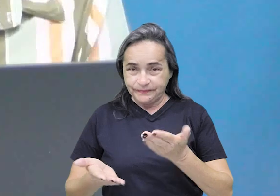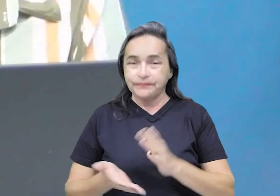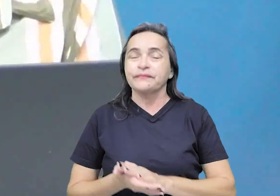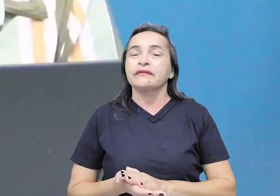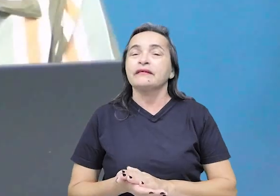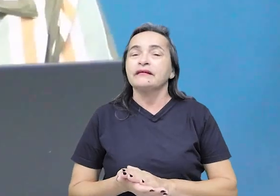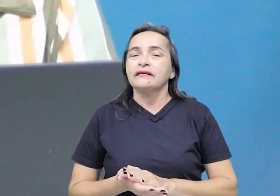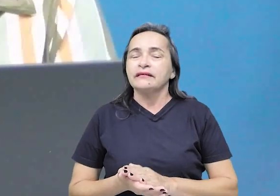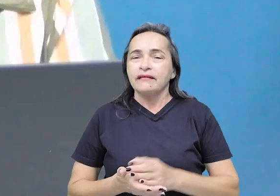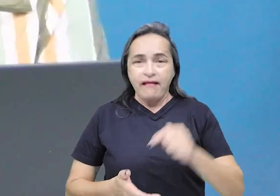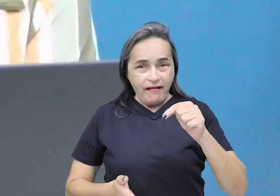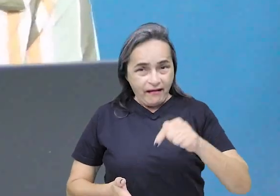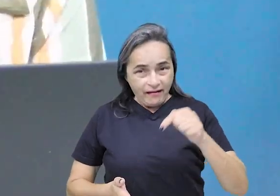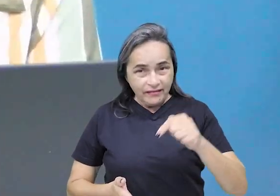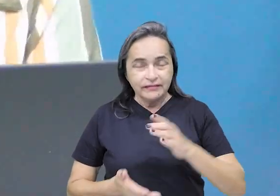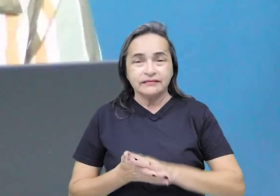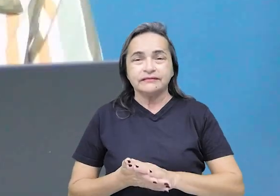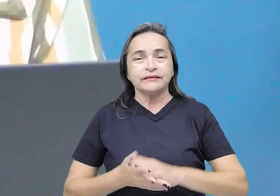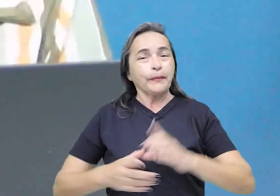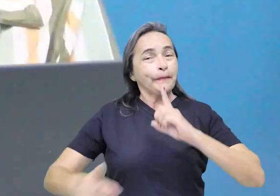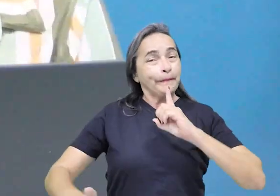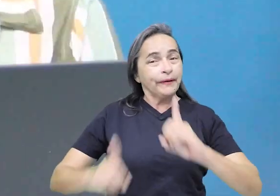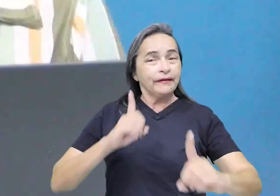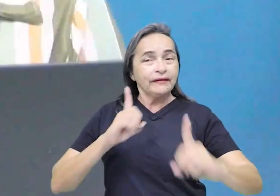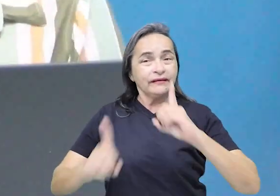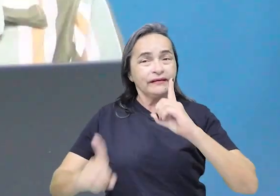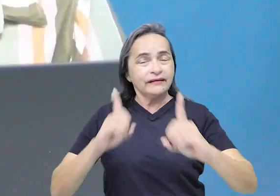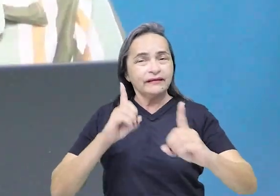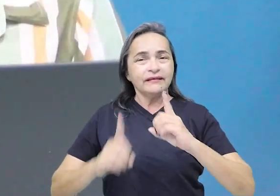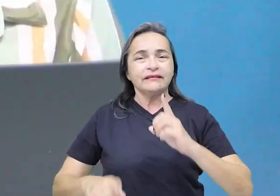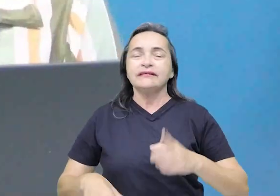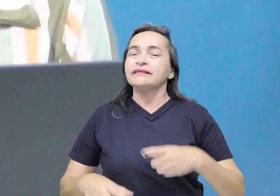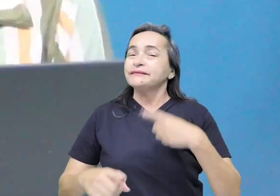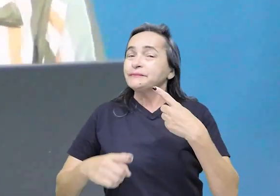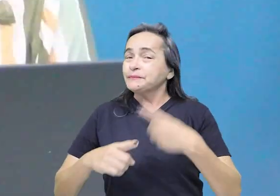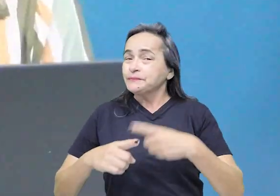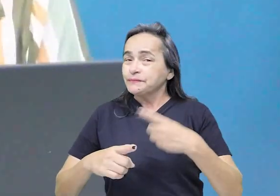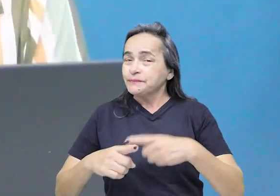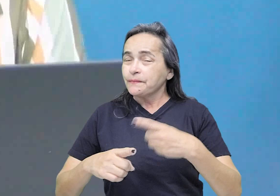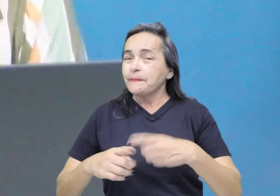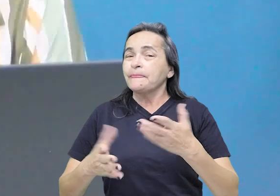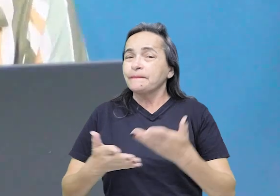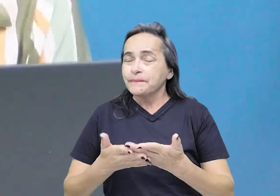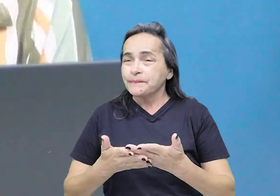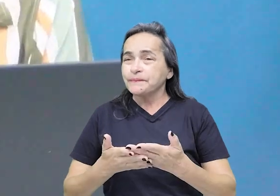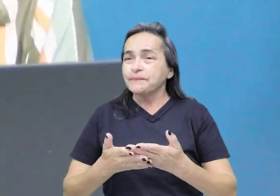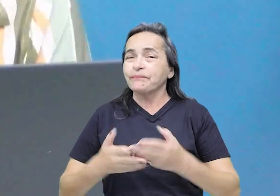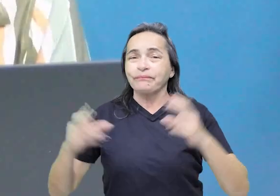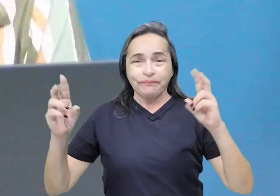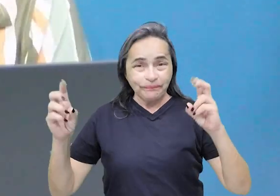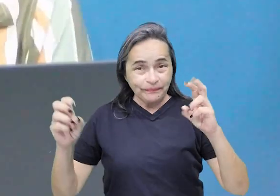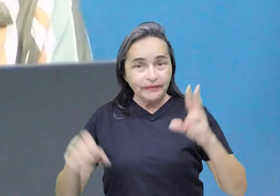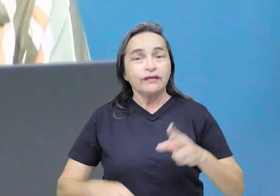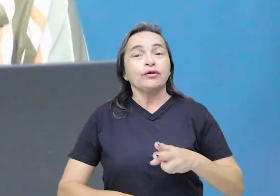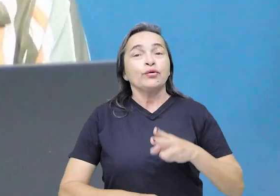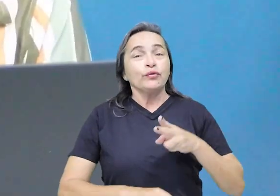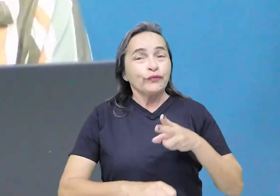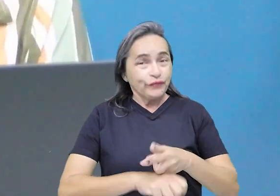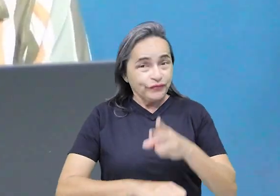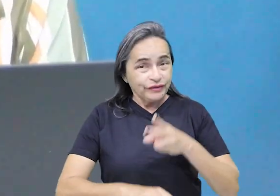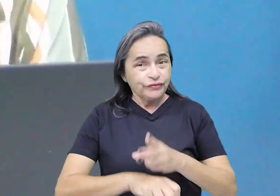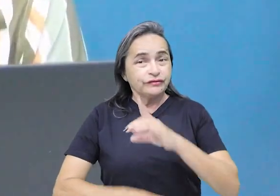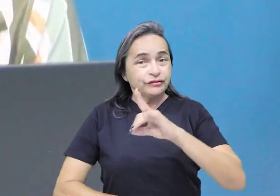a Yara hoje aqui para um diálogo, porque nós estamos veiculando este vídeo no